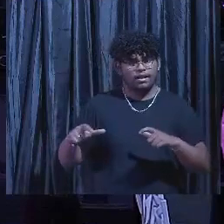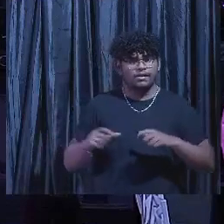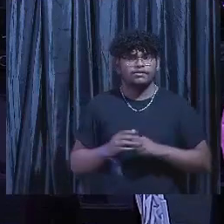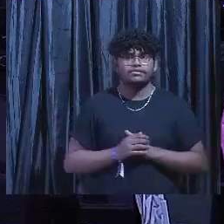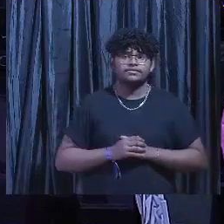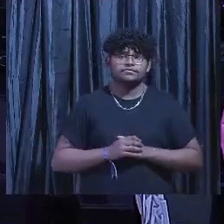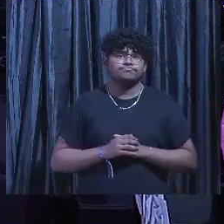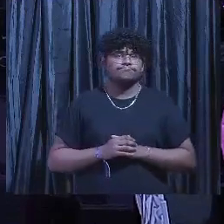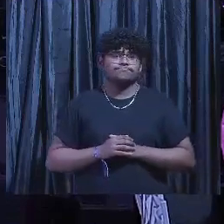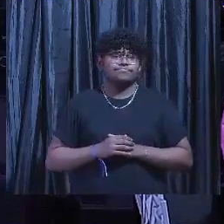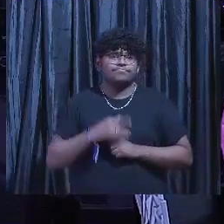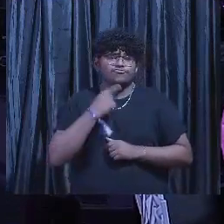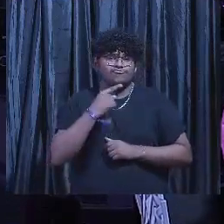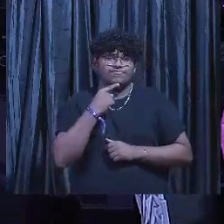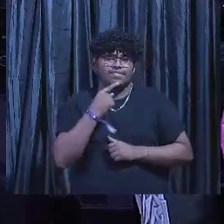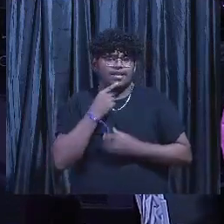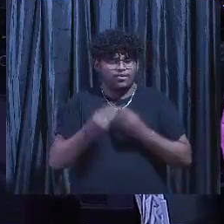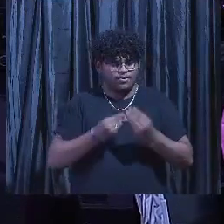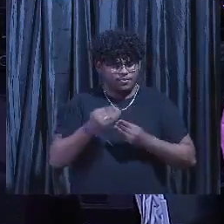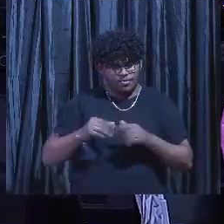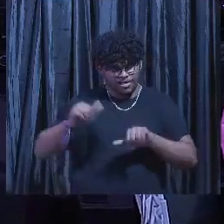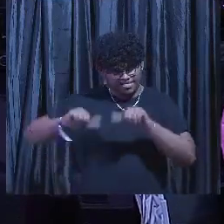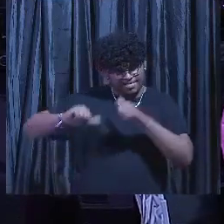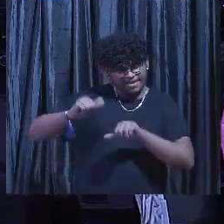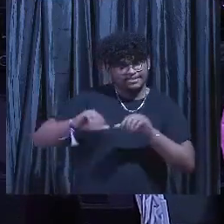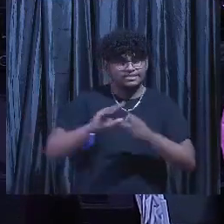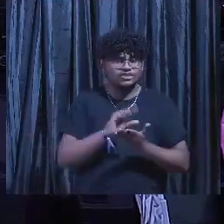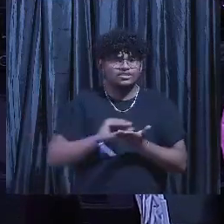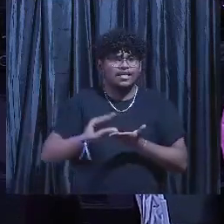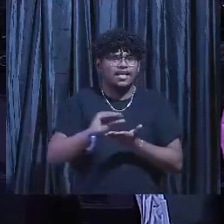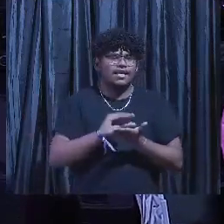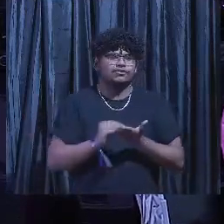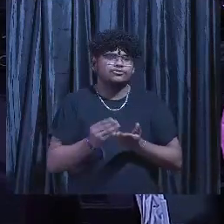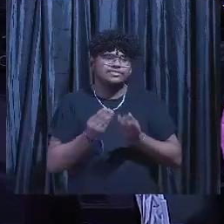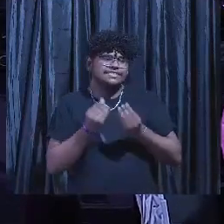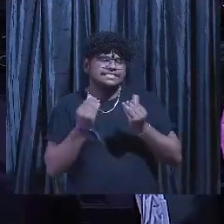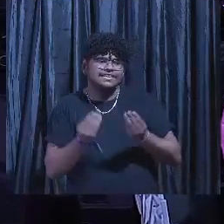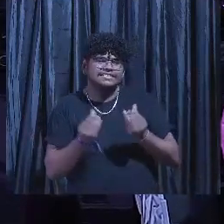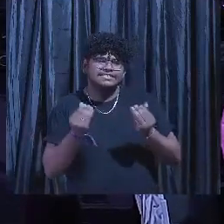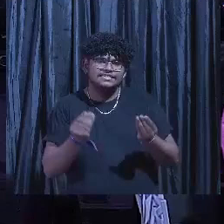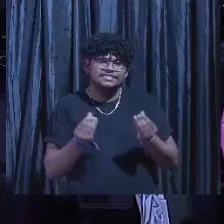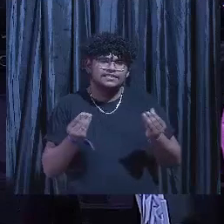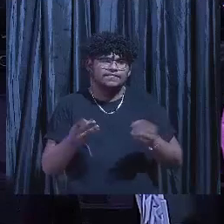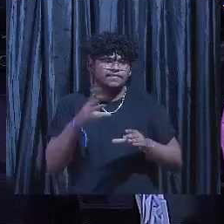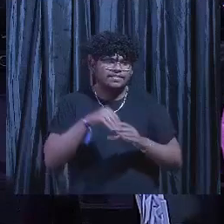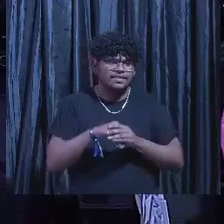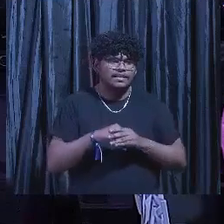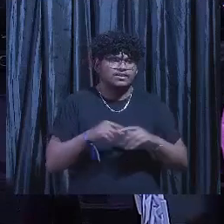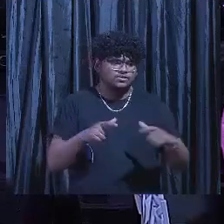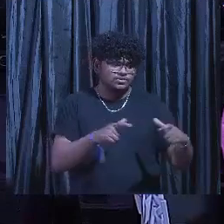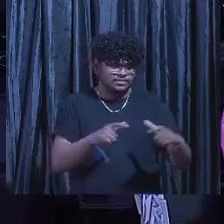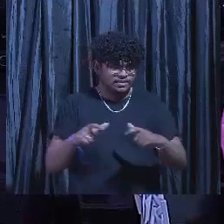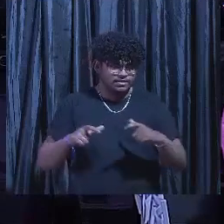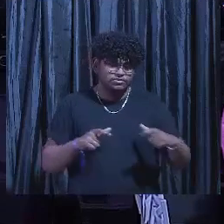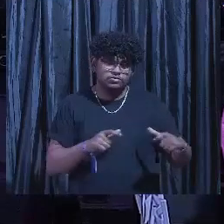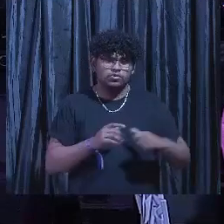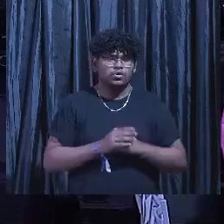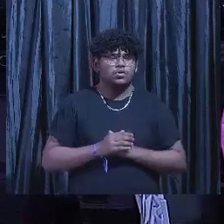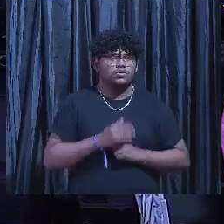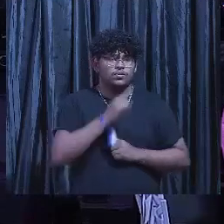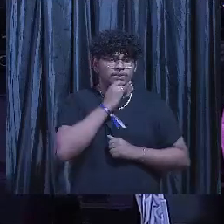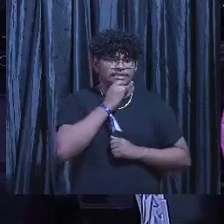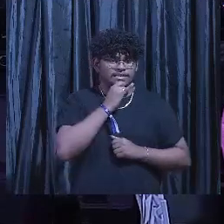fazendo a análise de dados com esse cuidado sensível de território para território, se não tem a gente falando de empreendedorismo com uma